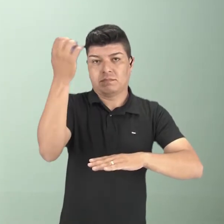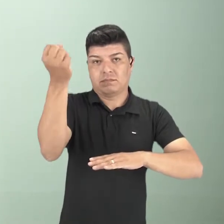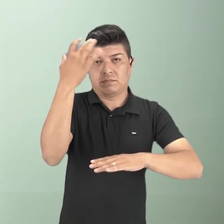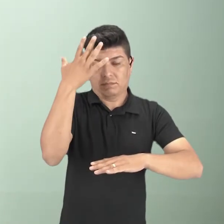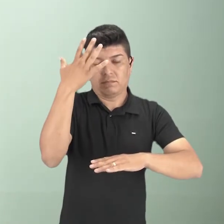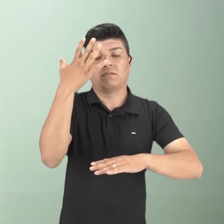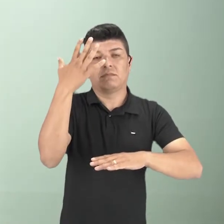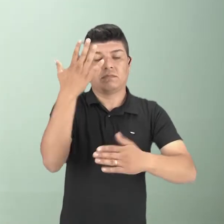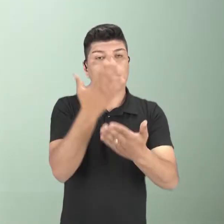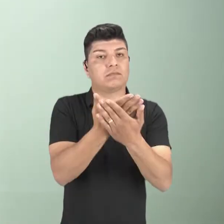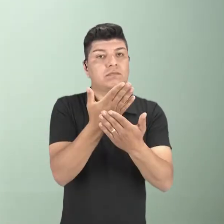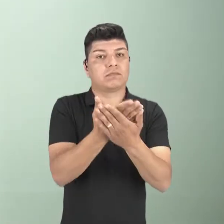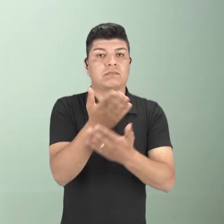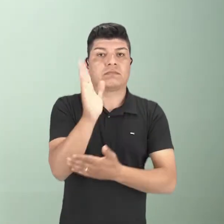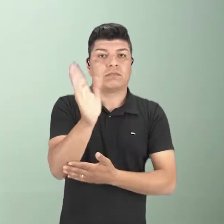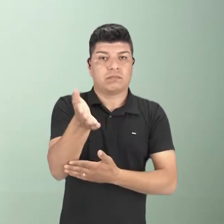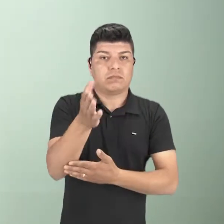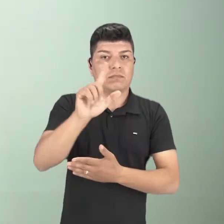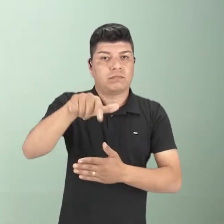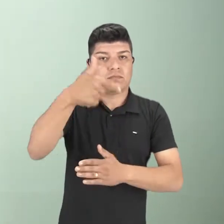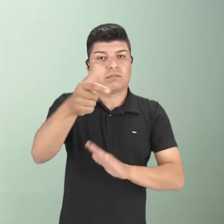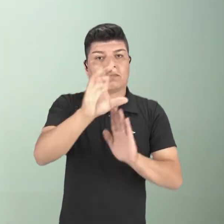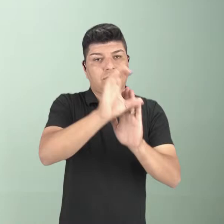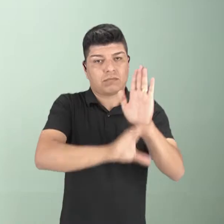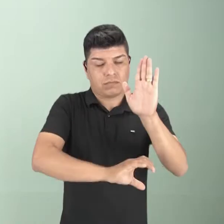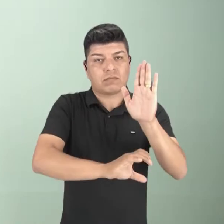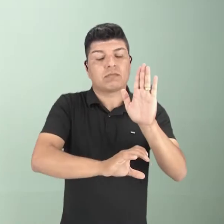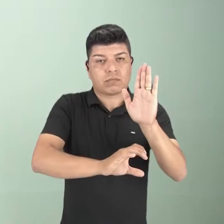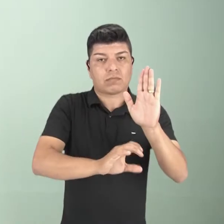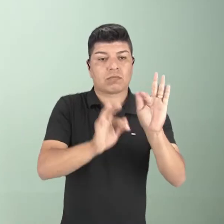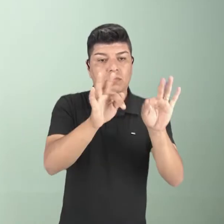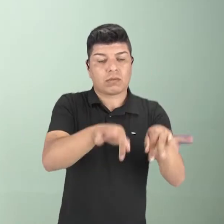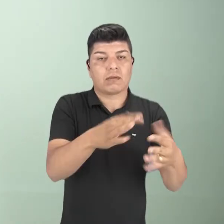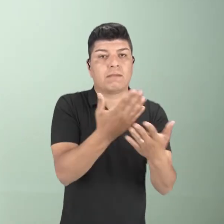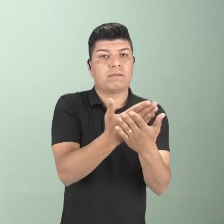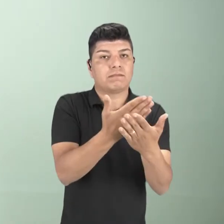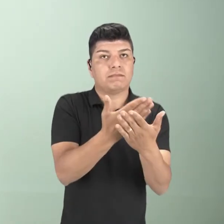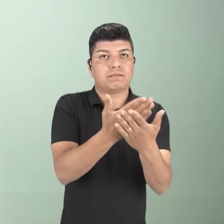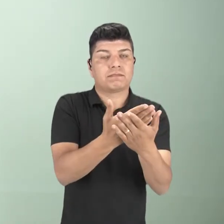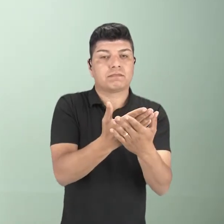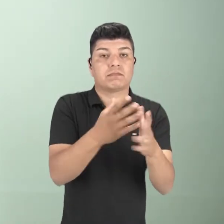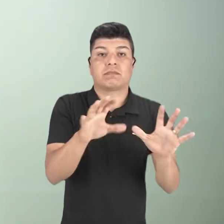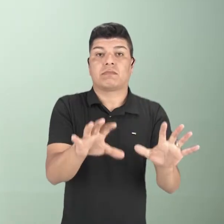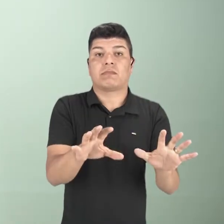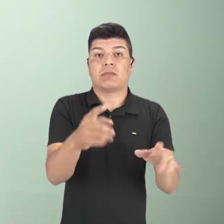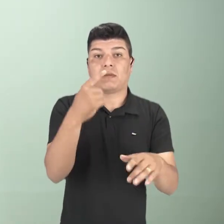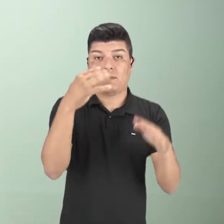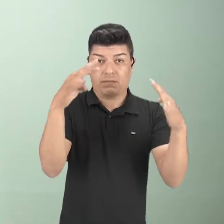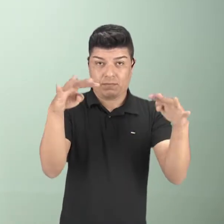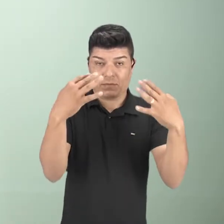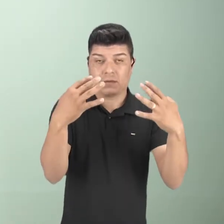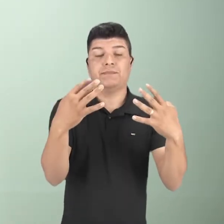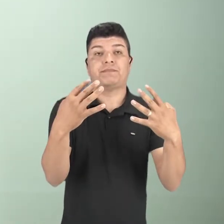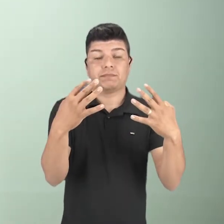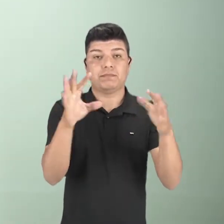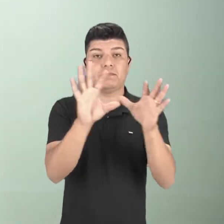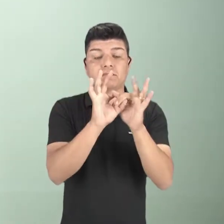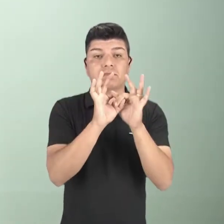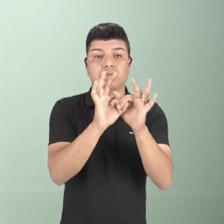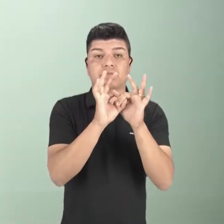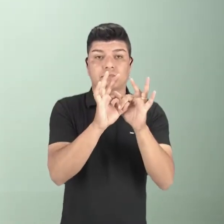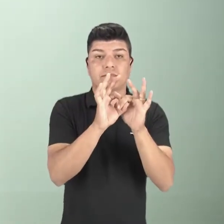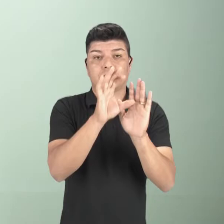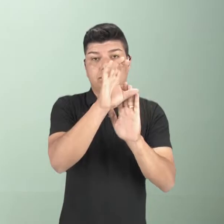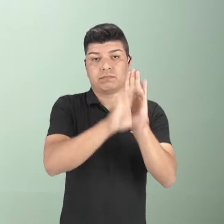já estamos estudando aí em outros conteúdos das nossas últimas aulas. Então estejam atentos para fazer uma ligação